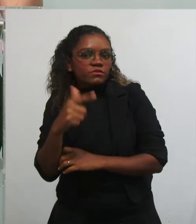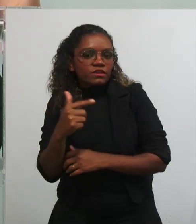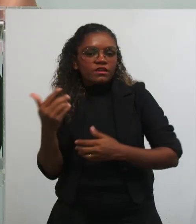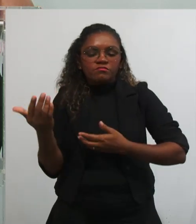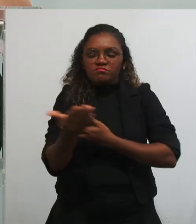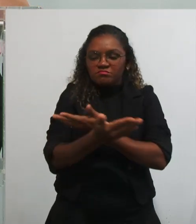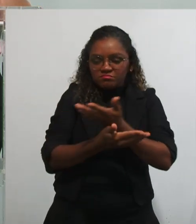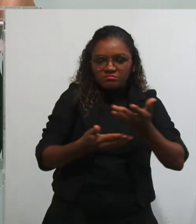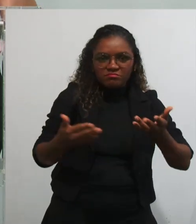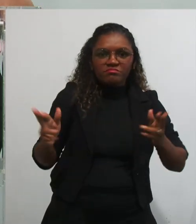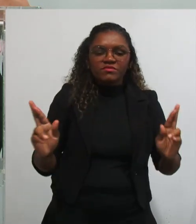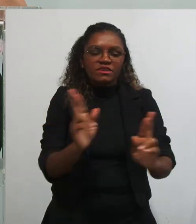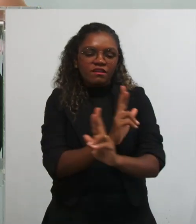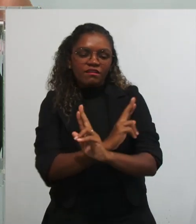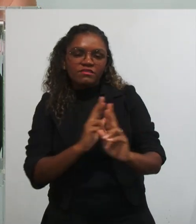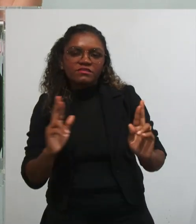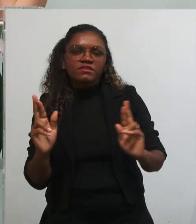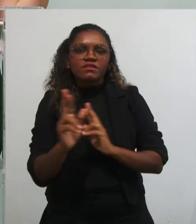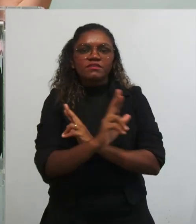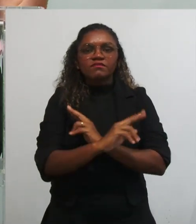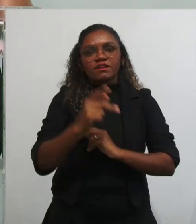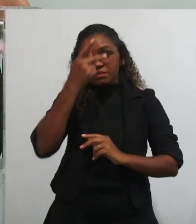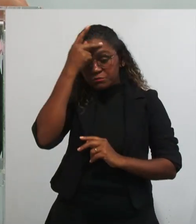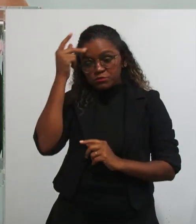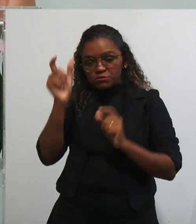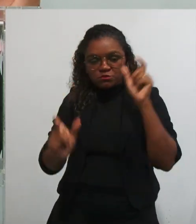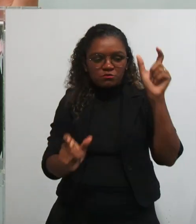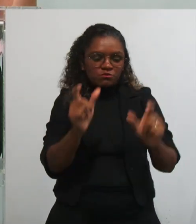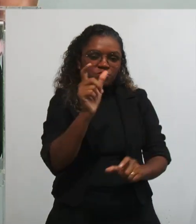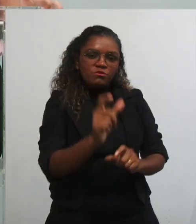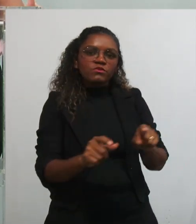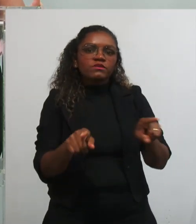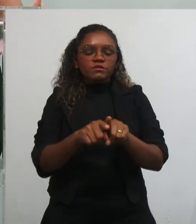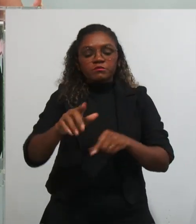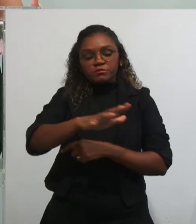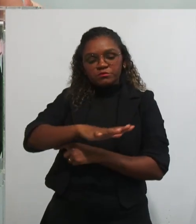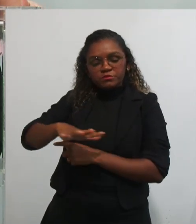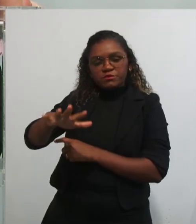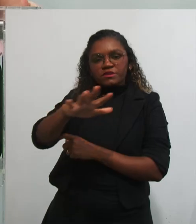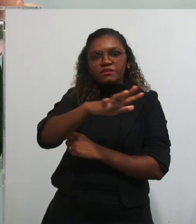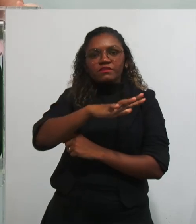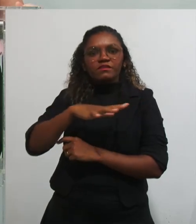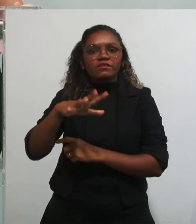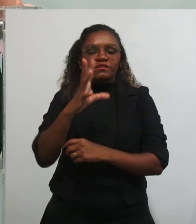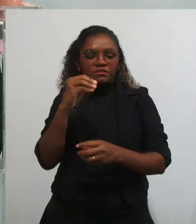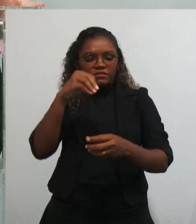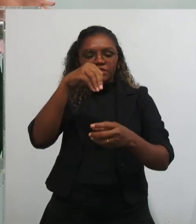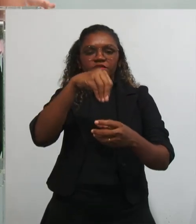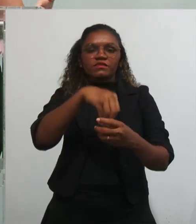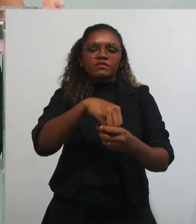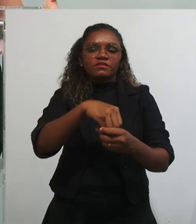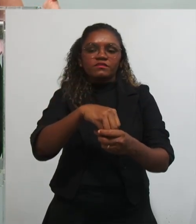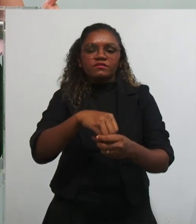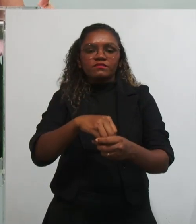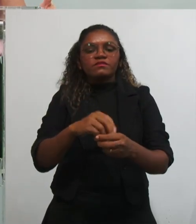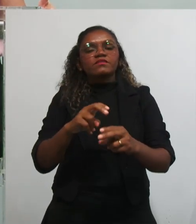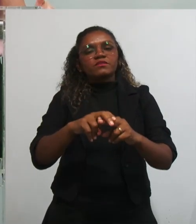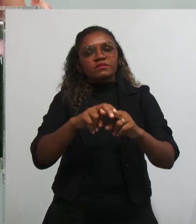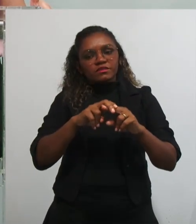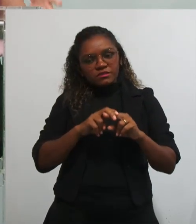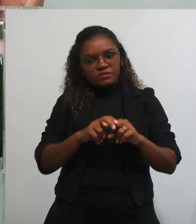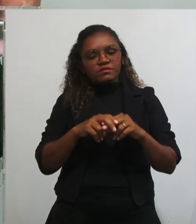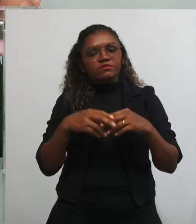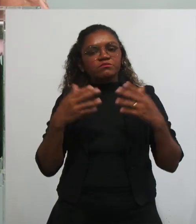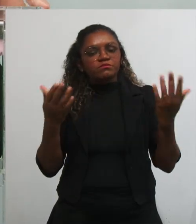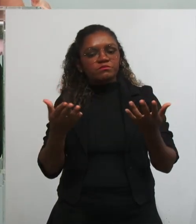considera a relação, né, com as outras pessoas e com o ambiente, com o meio que ela está inserida. Então, essa é uma primeira